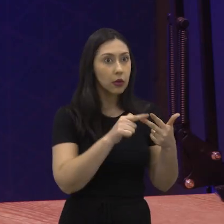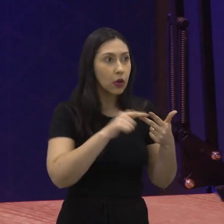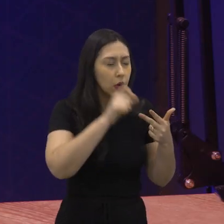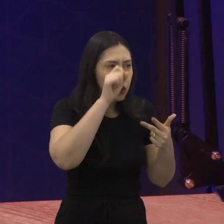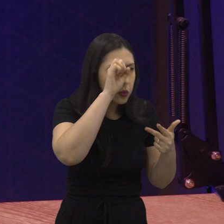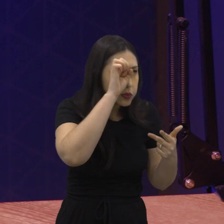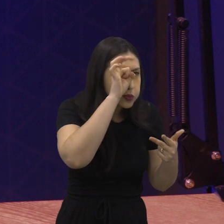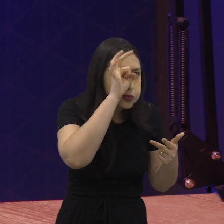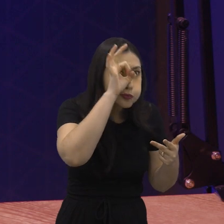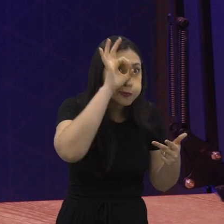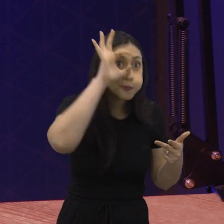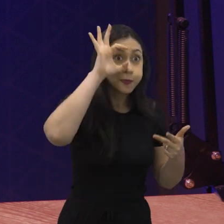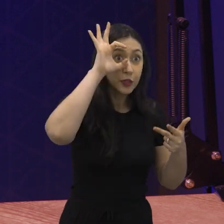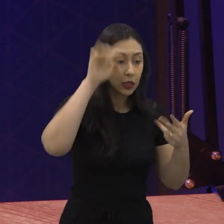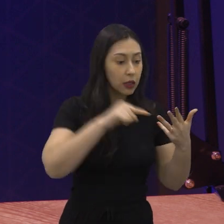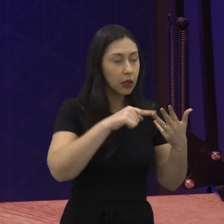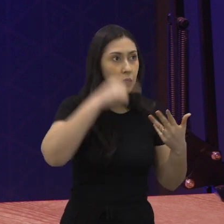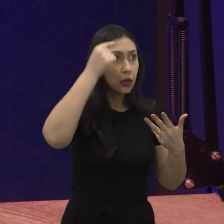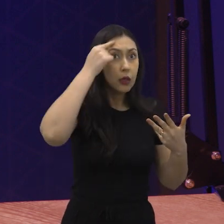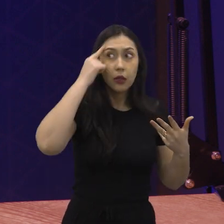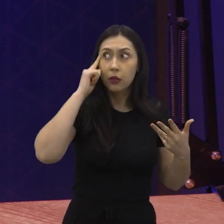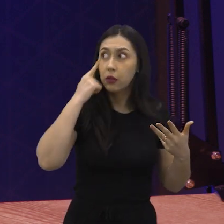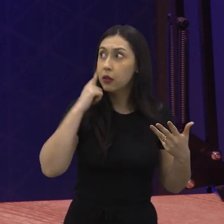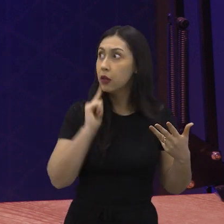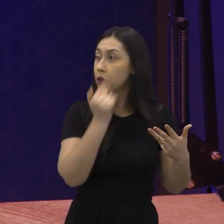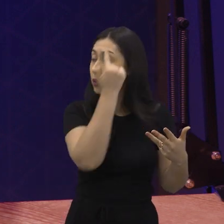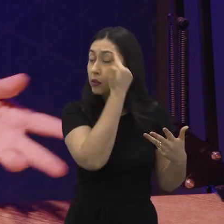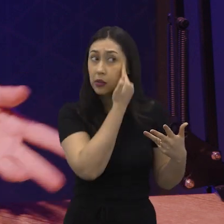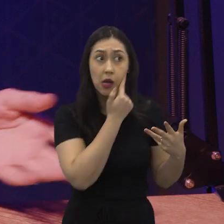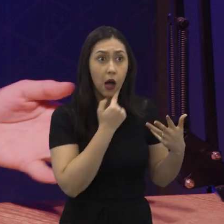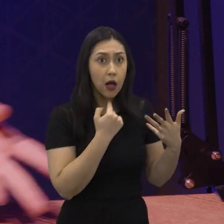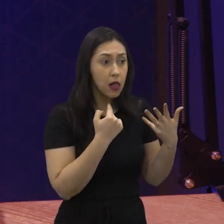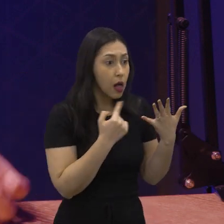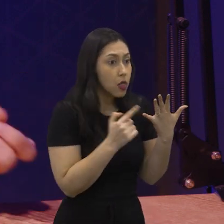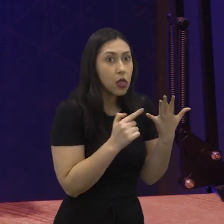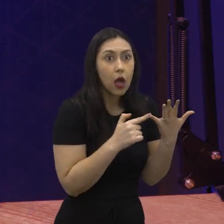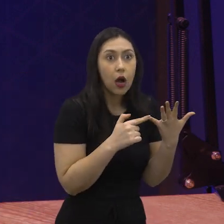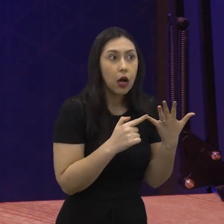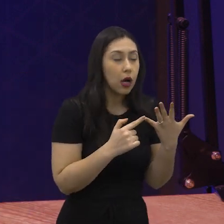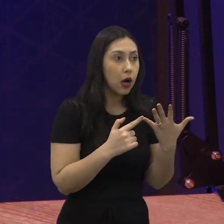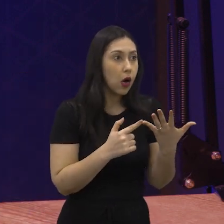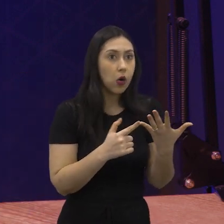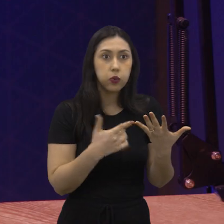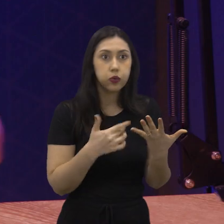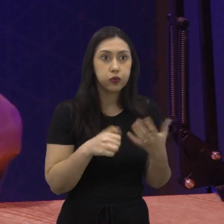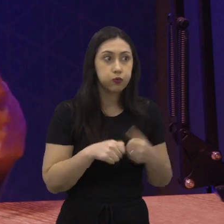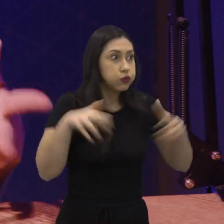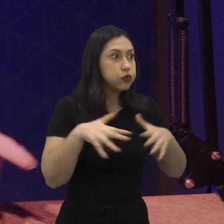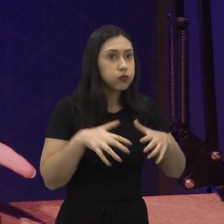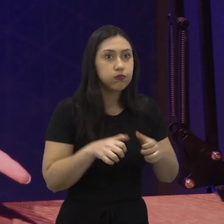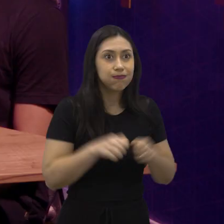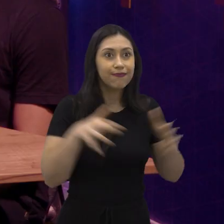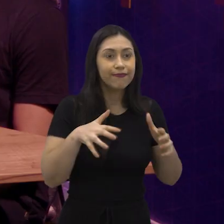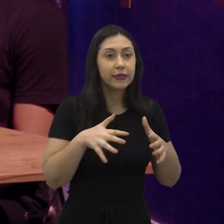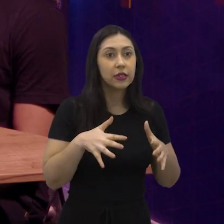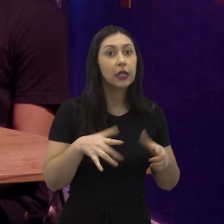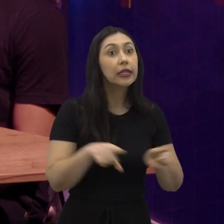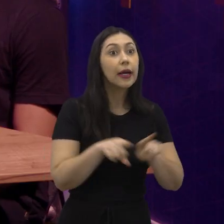pupilas, suor, né, para controlar a temperatura corporal, contrações musculares, ressecamento dos